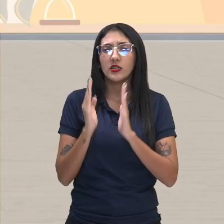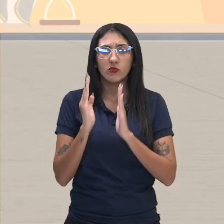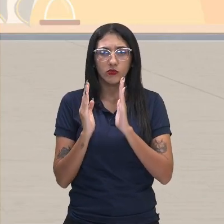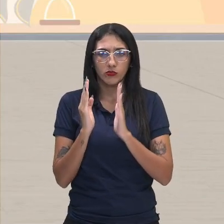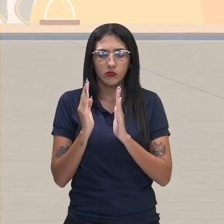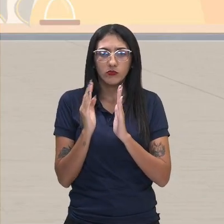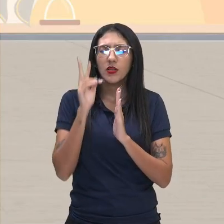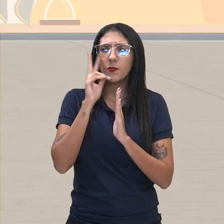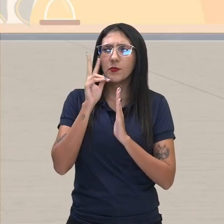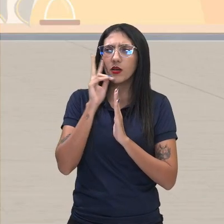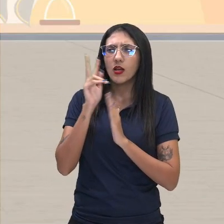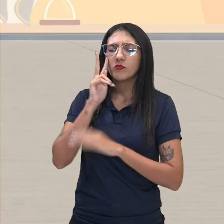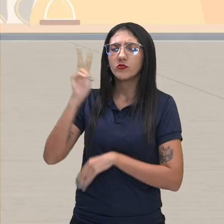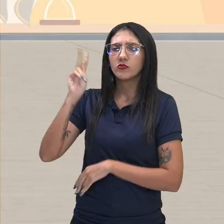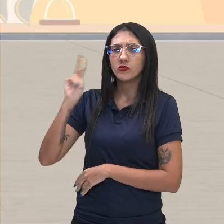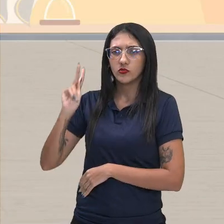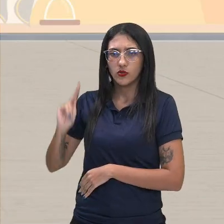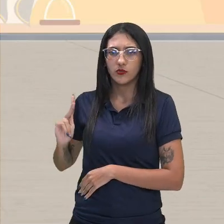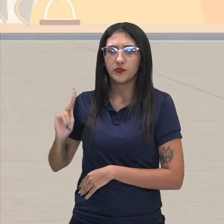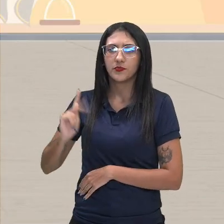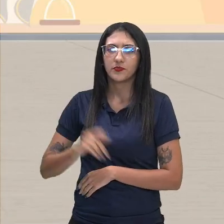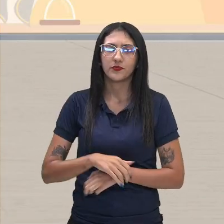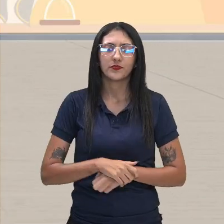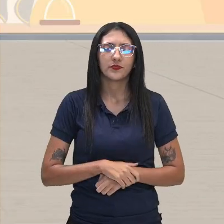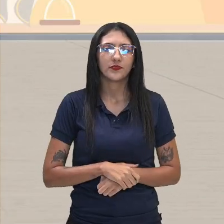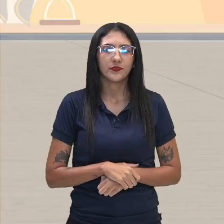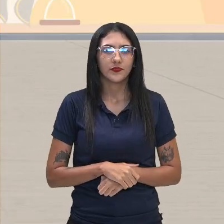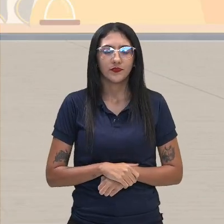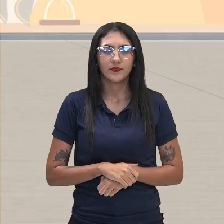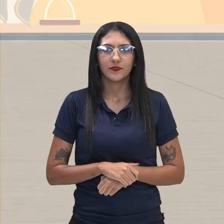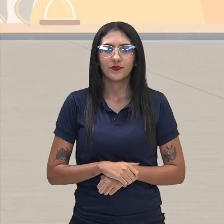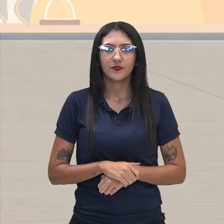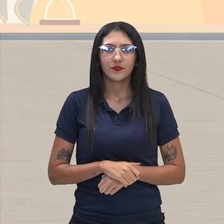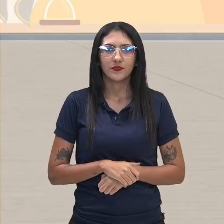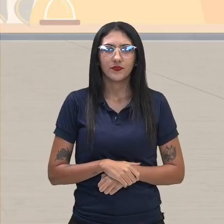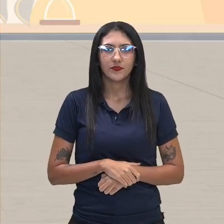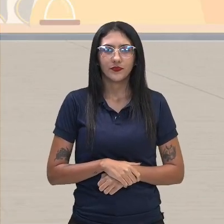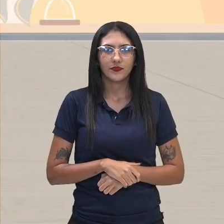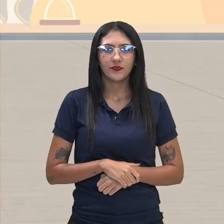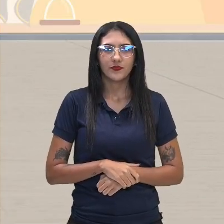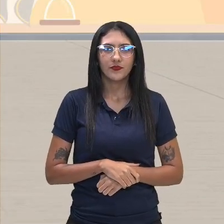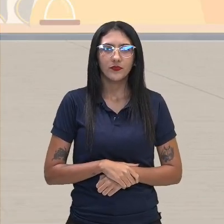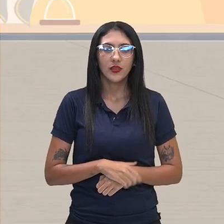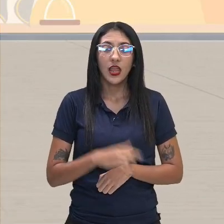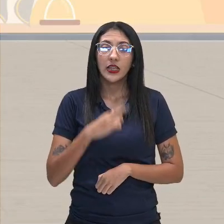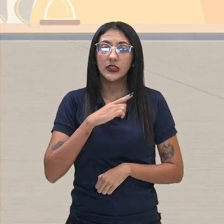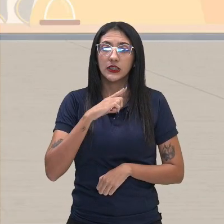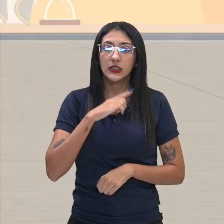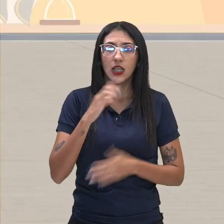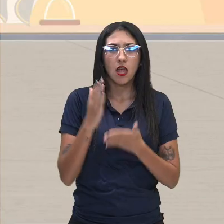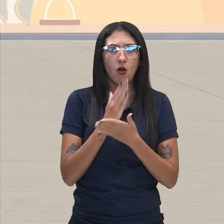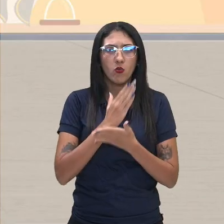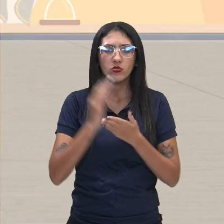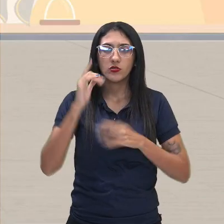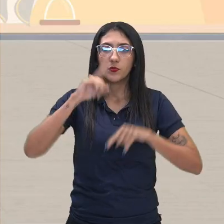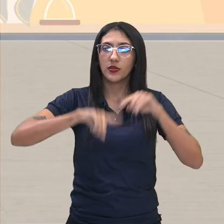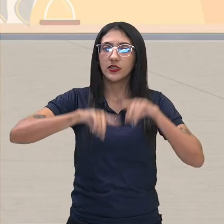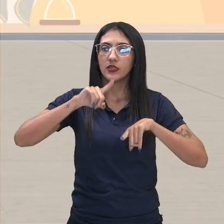vivência ou fato histórico do passado. E existem alguns, né, instrumentos que